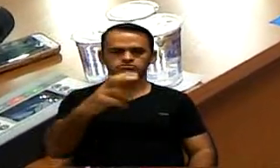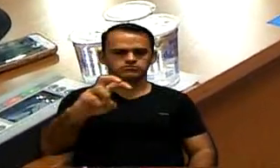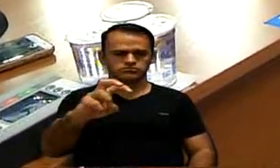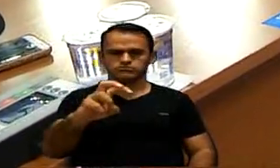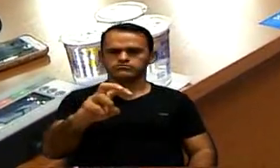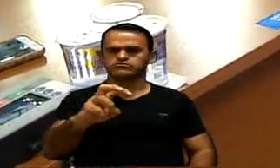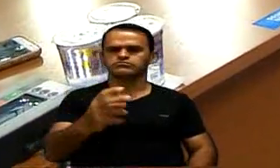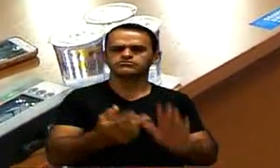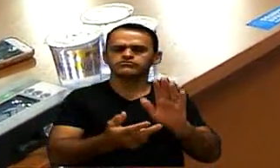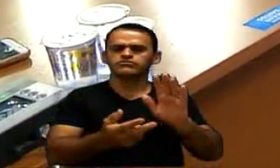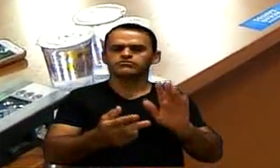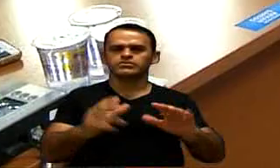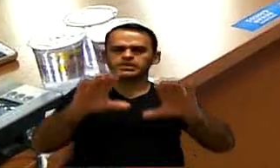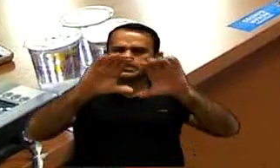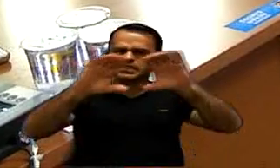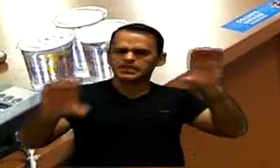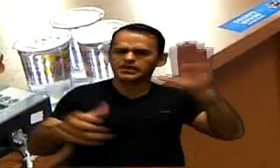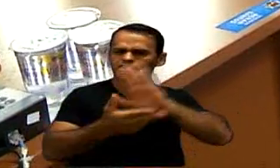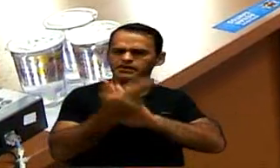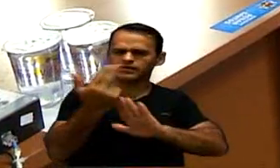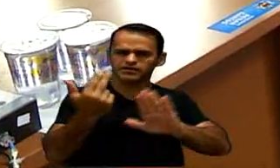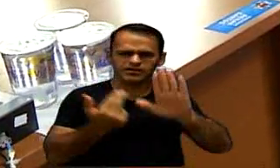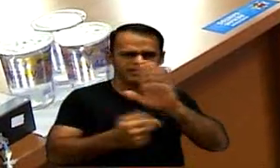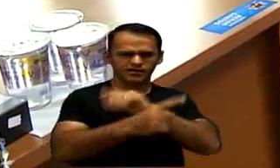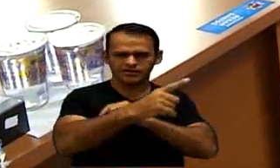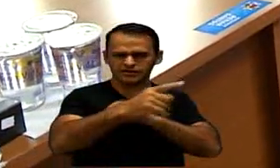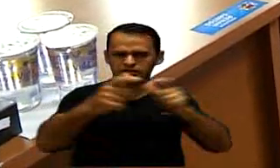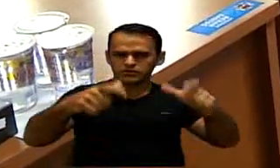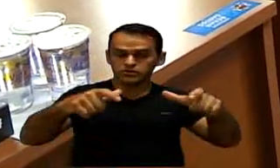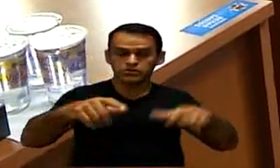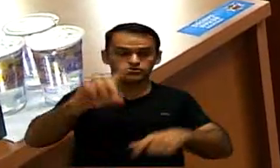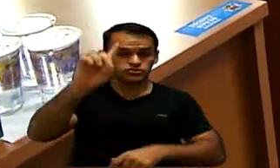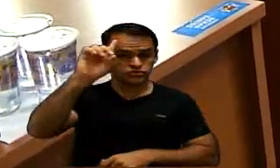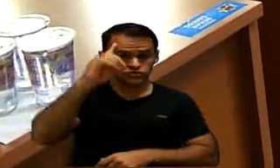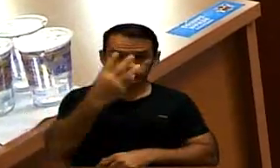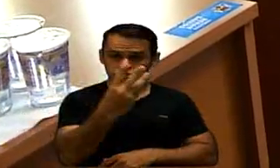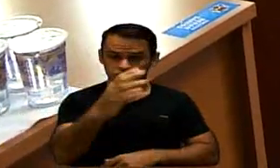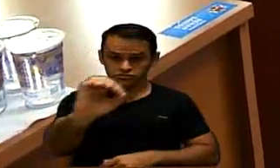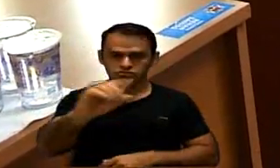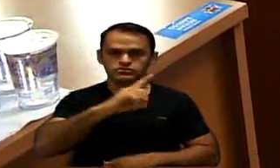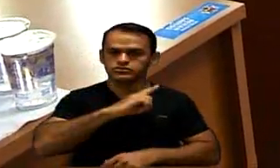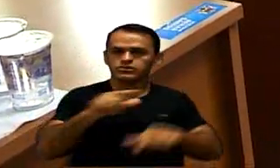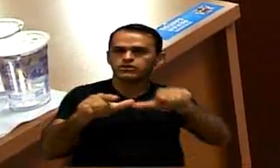Céu das Artes, o Cine Debate. Aí, no dia 30, foi feita uma